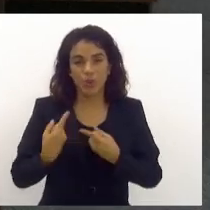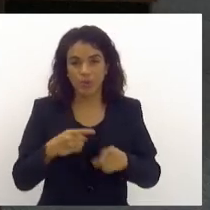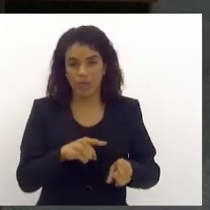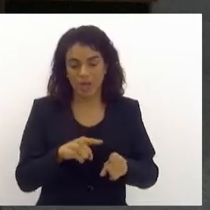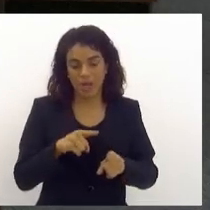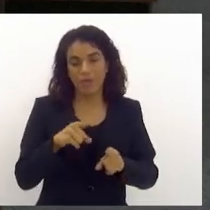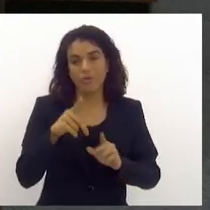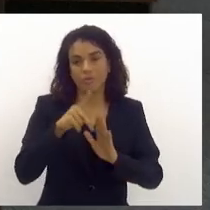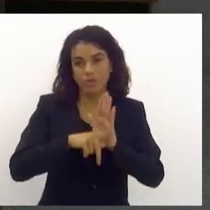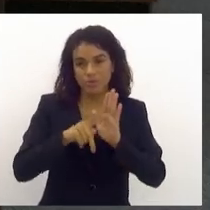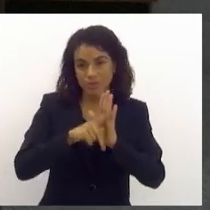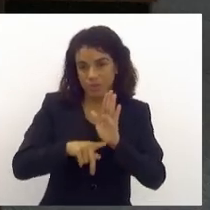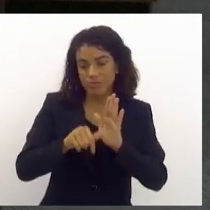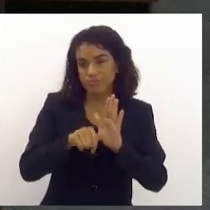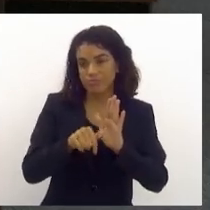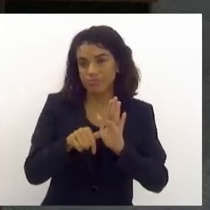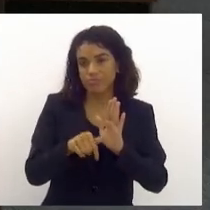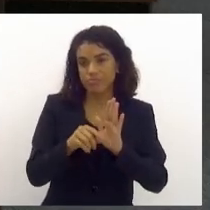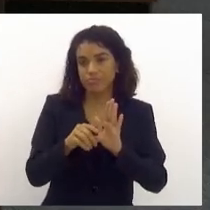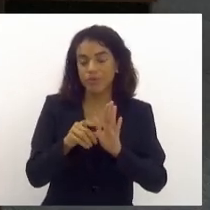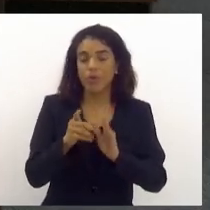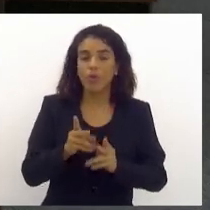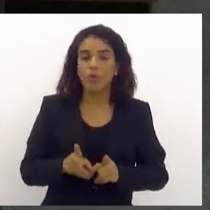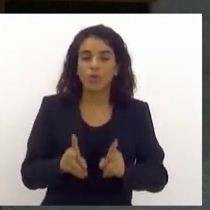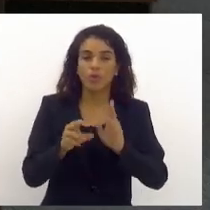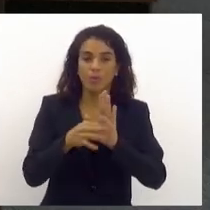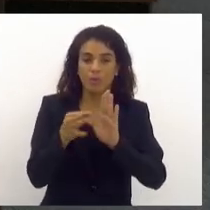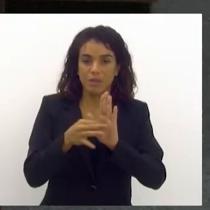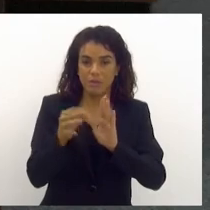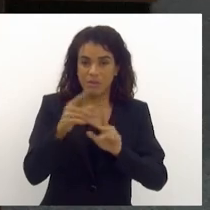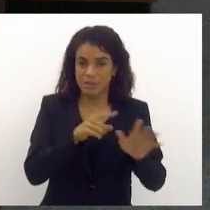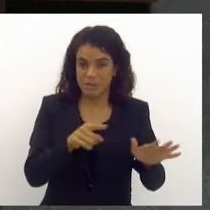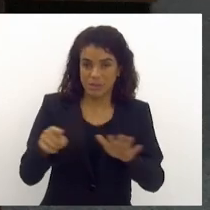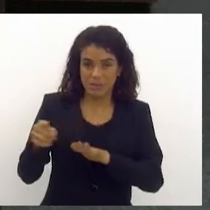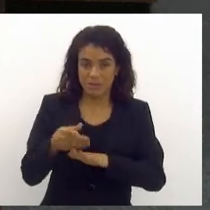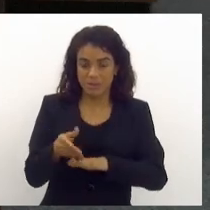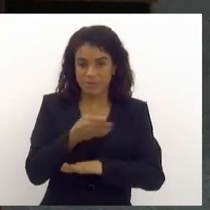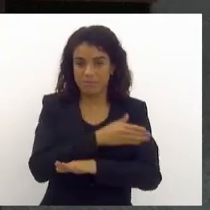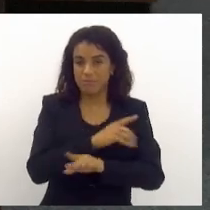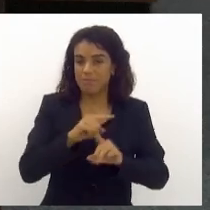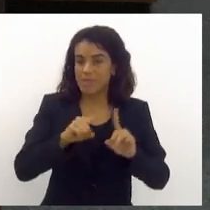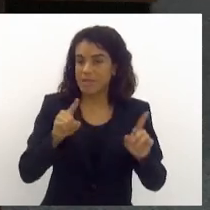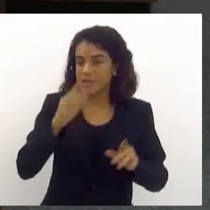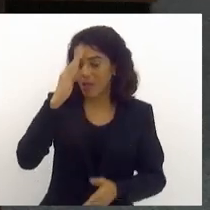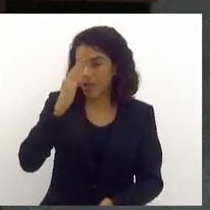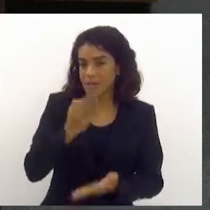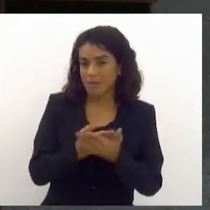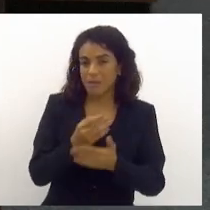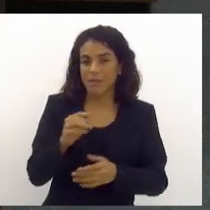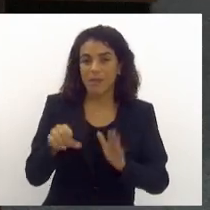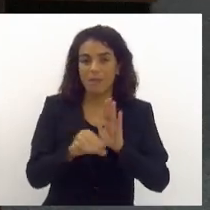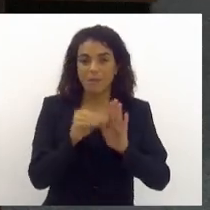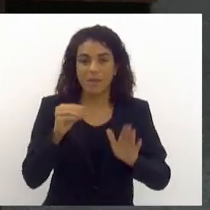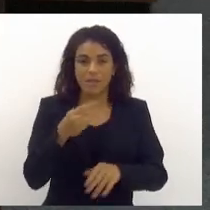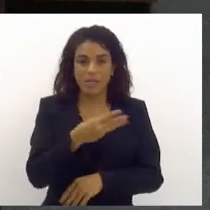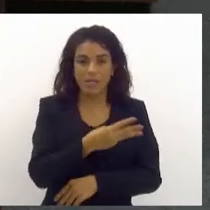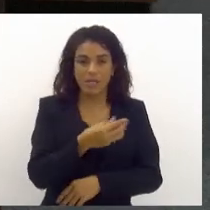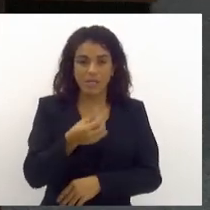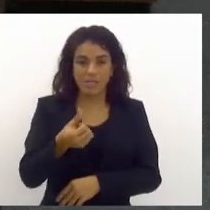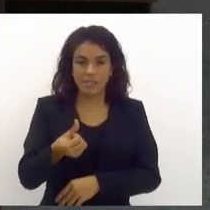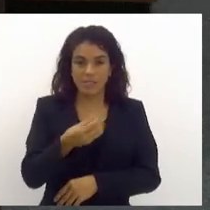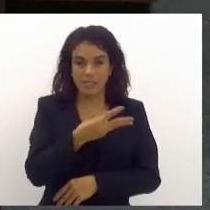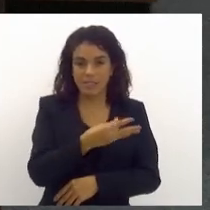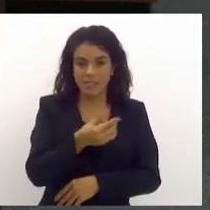projeto, permanece o parecer da semana passada, mas acreditamos que as emendas 36, 37,